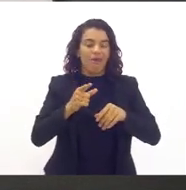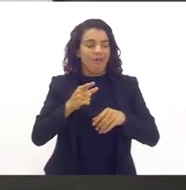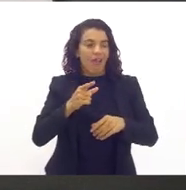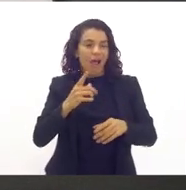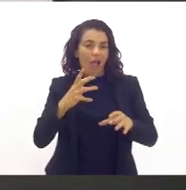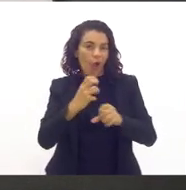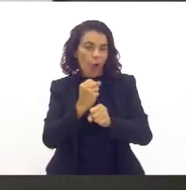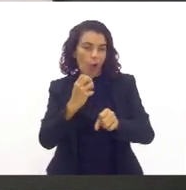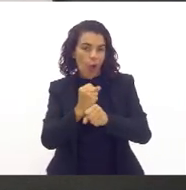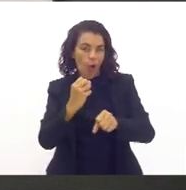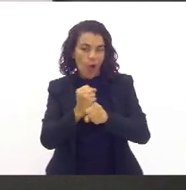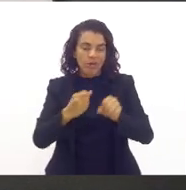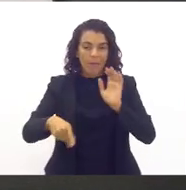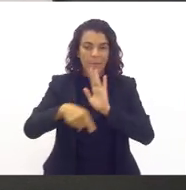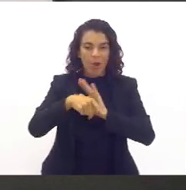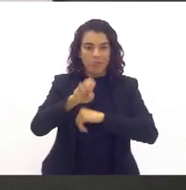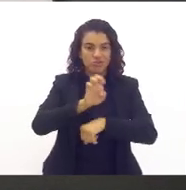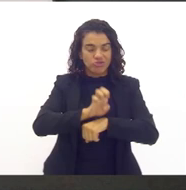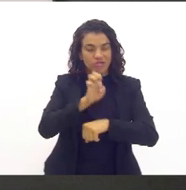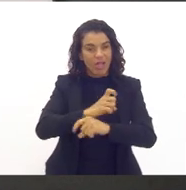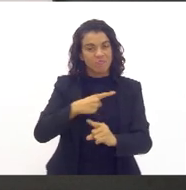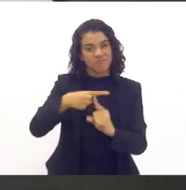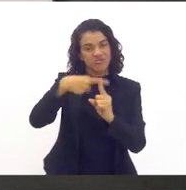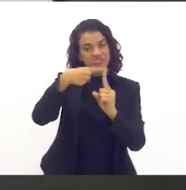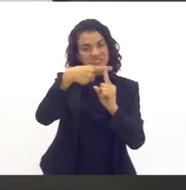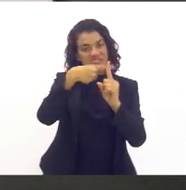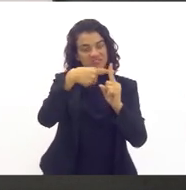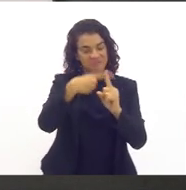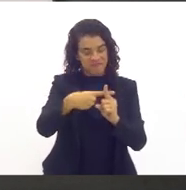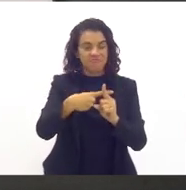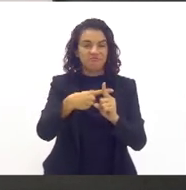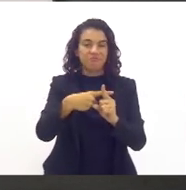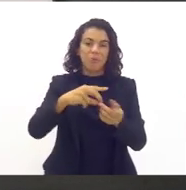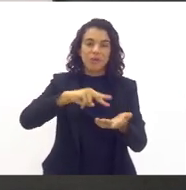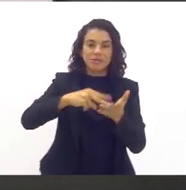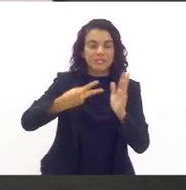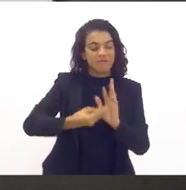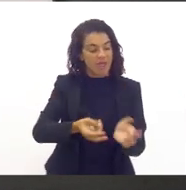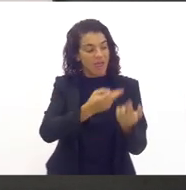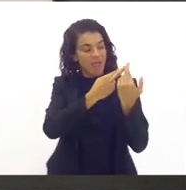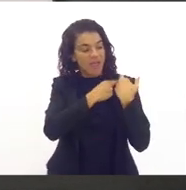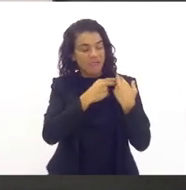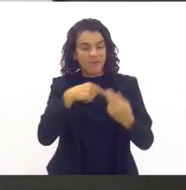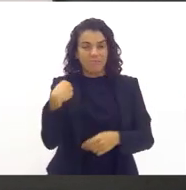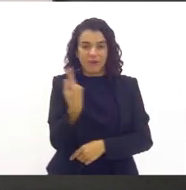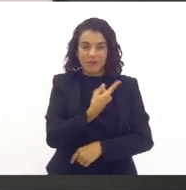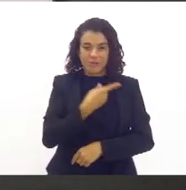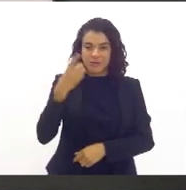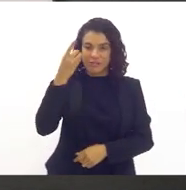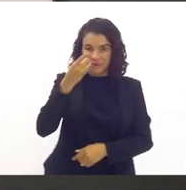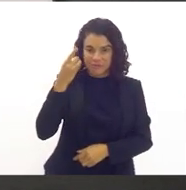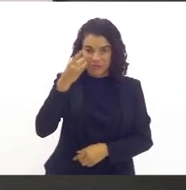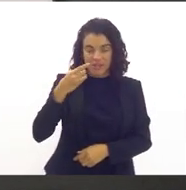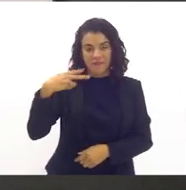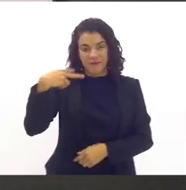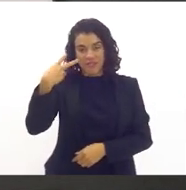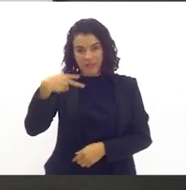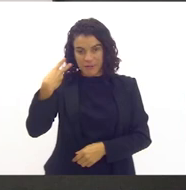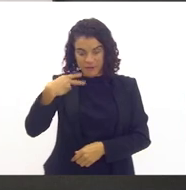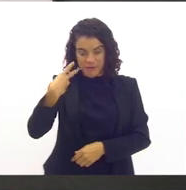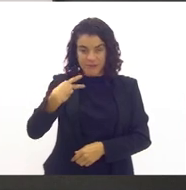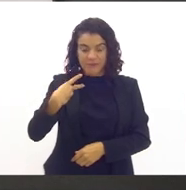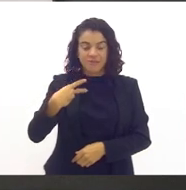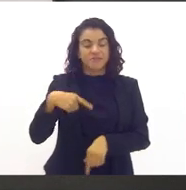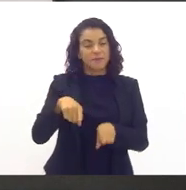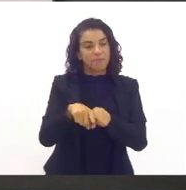isso vai implicar em mais responsabilidade para o Parlamento, sobretudo, e que